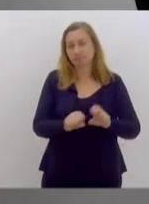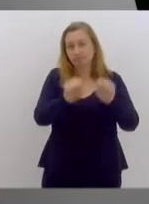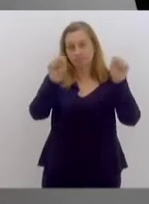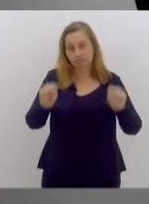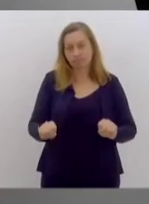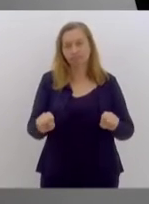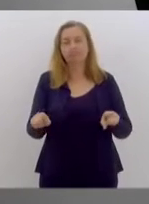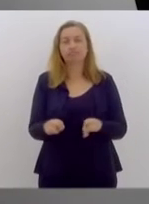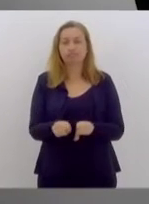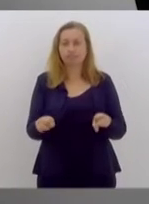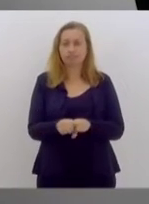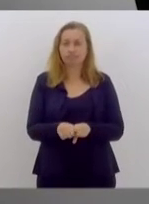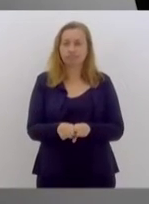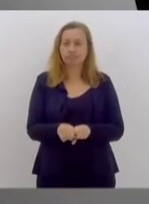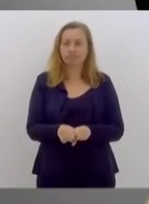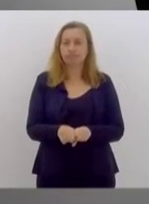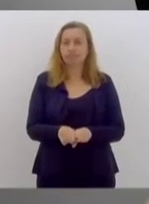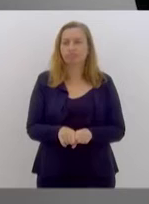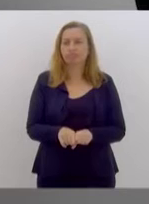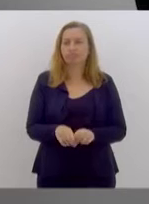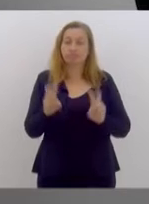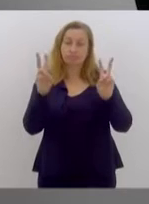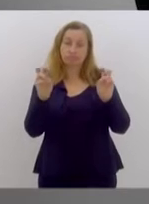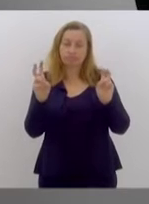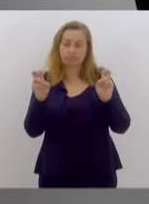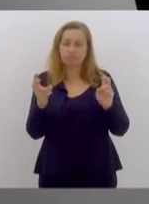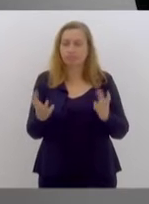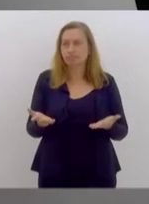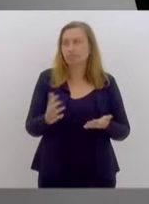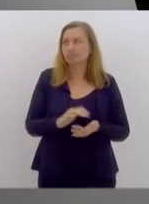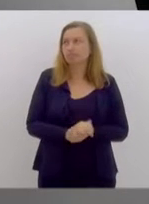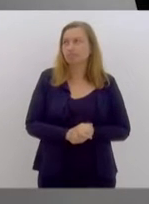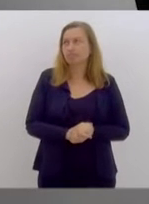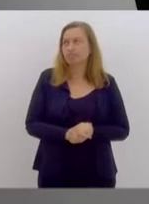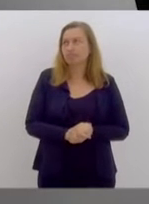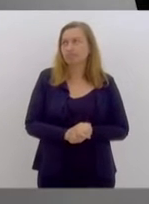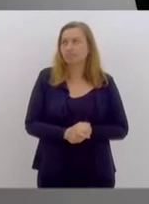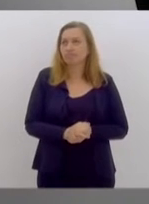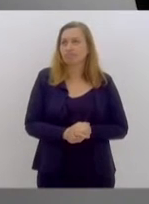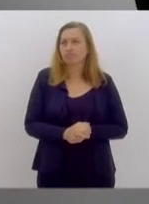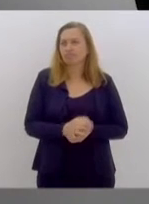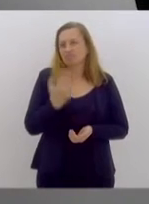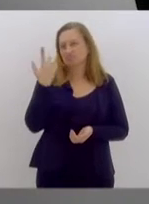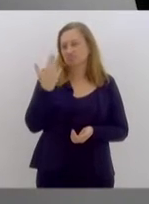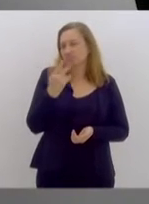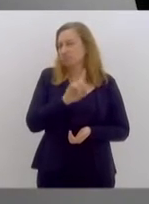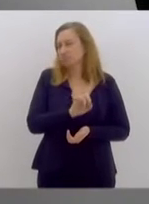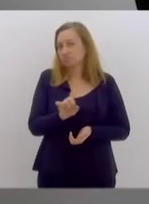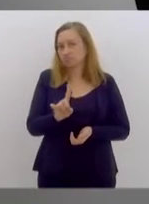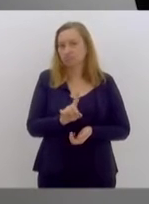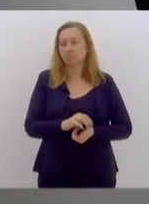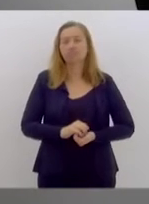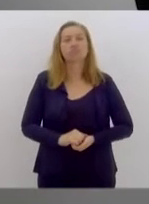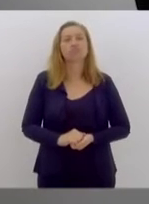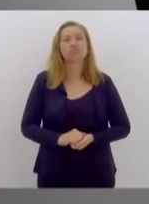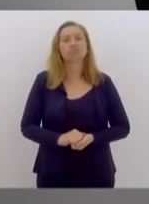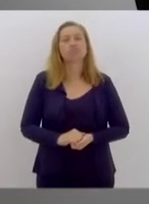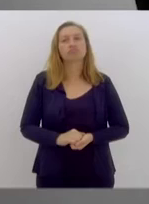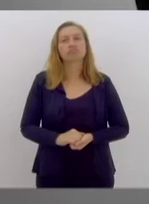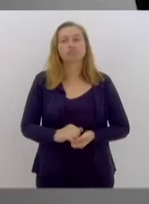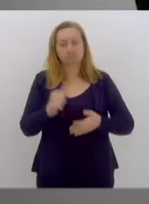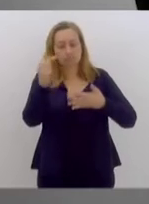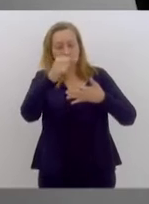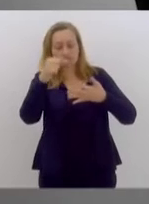tava se colocando essa questão como fosse a questão de normalidade então numerando